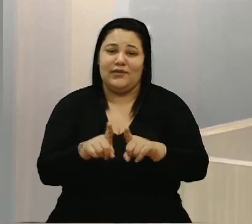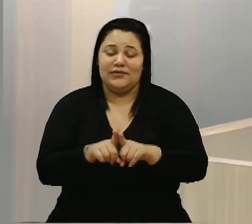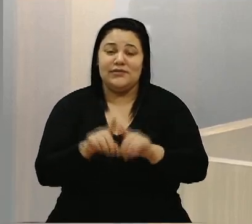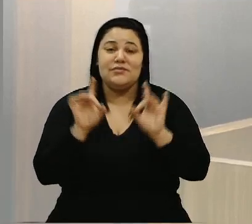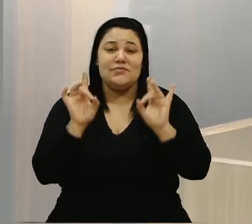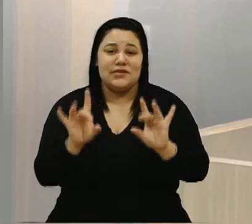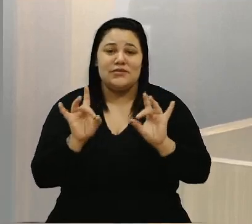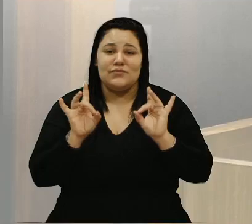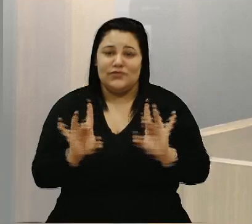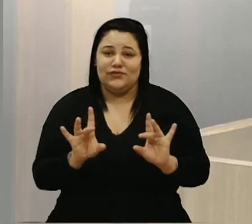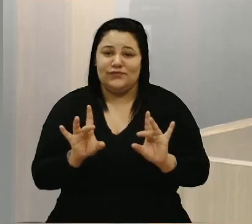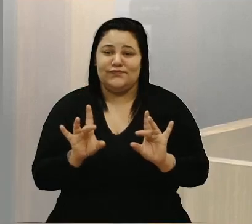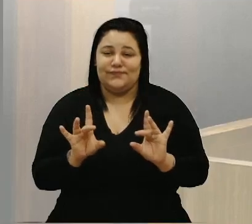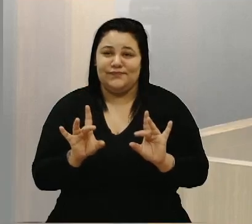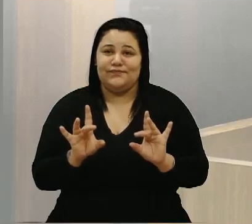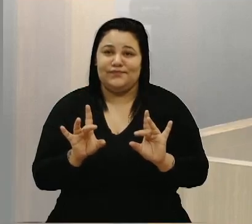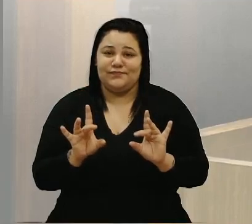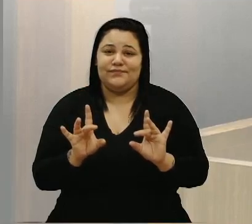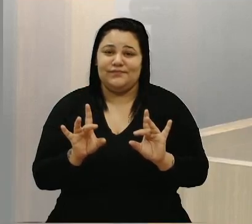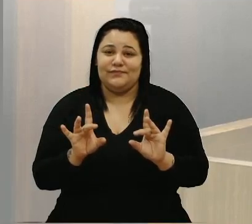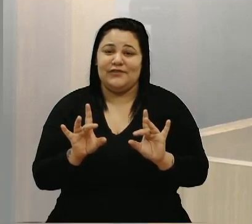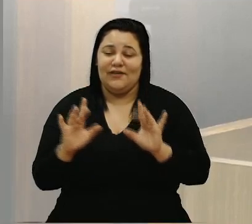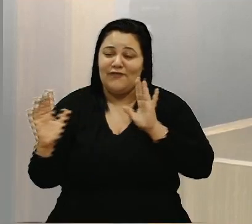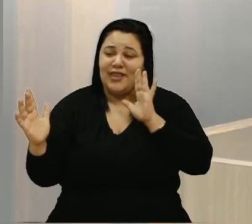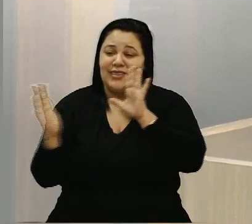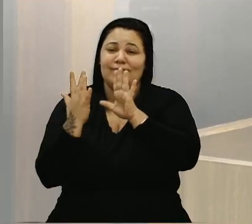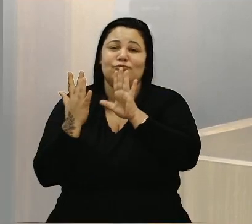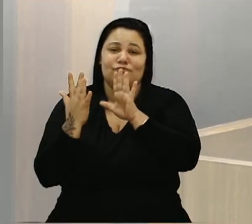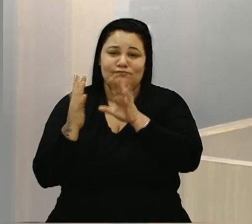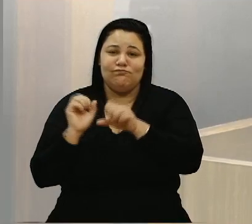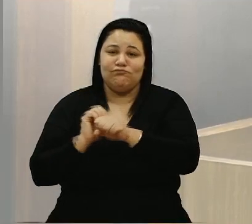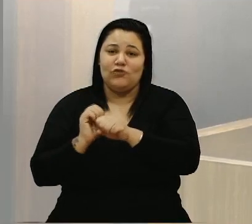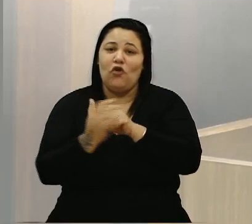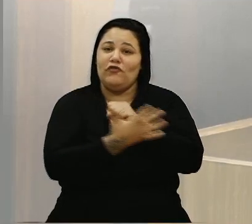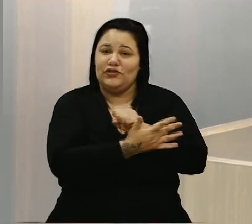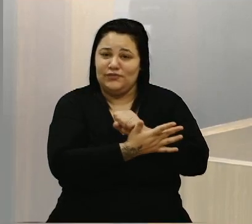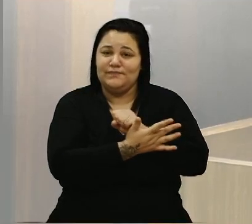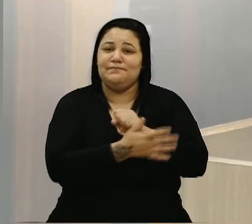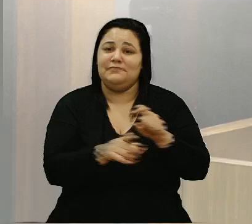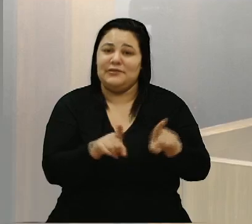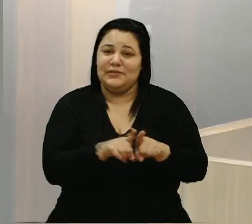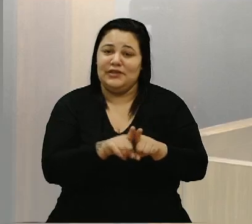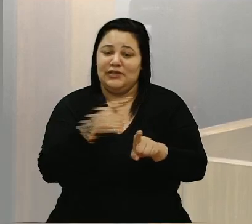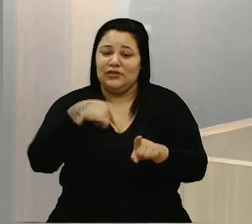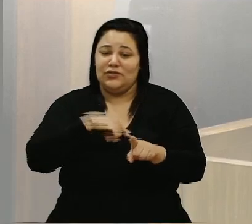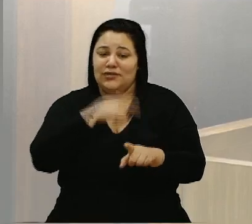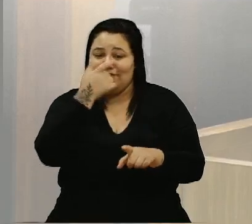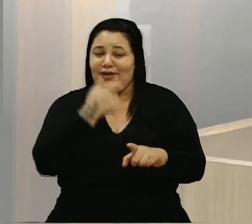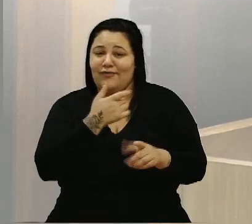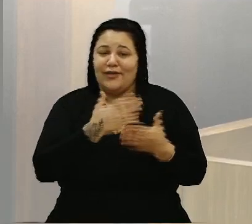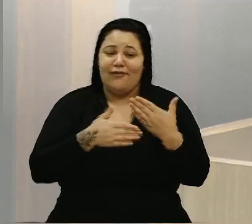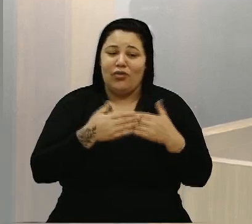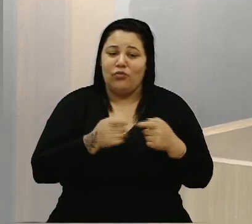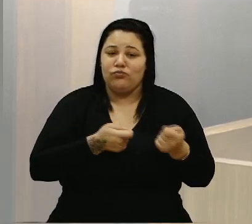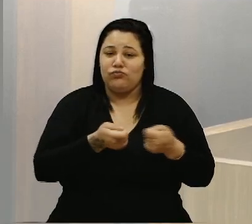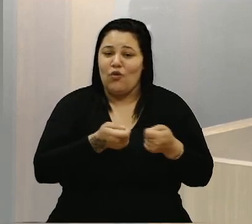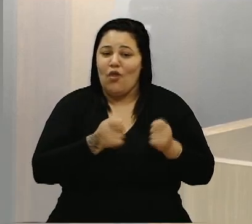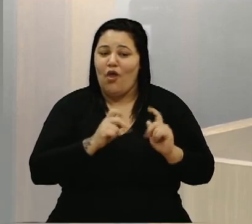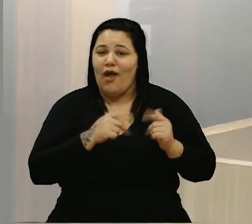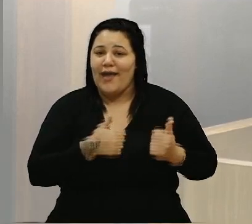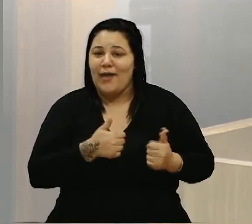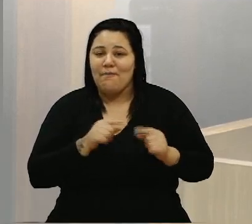especialmente em meio a uma pandemia, né, na qual nós achávamos que estava tudo sob controle.